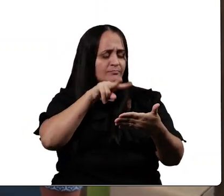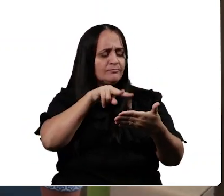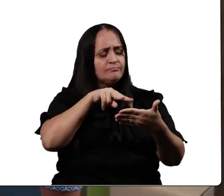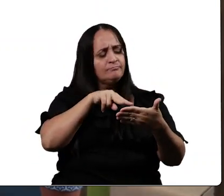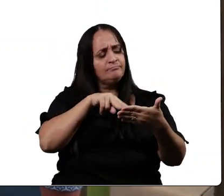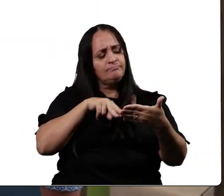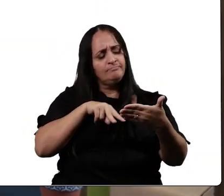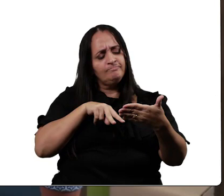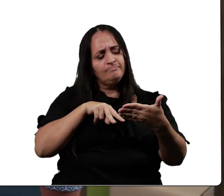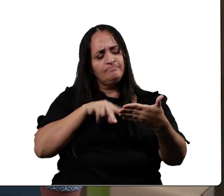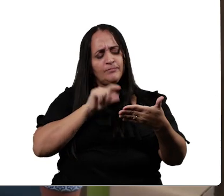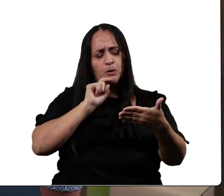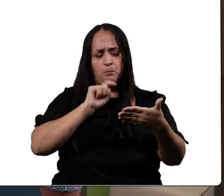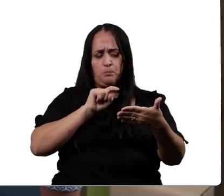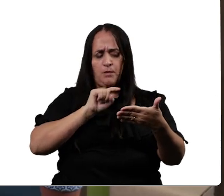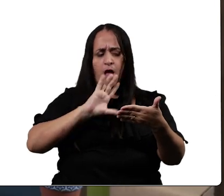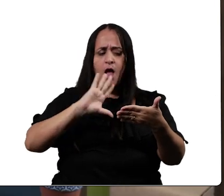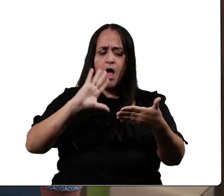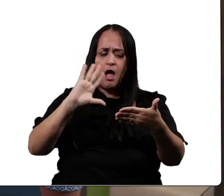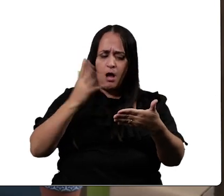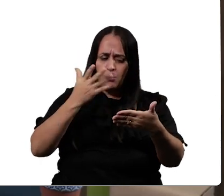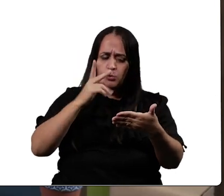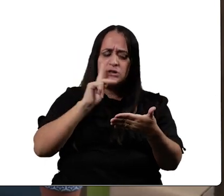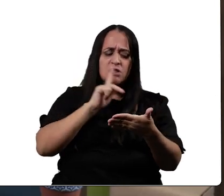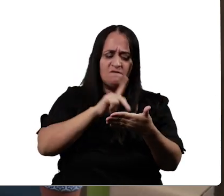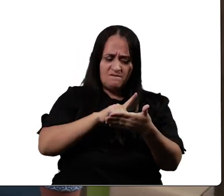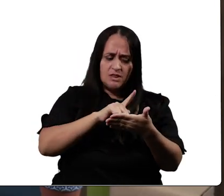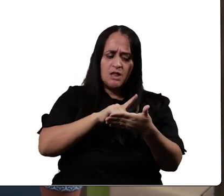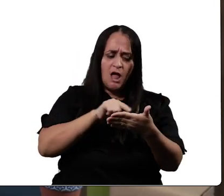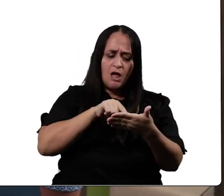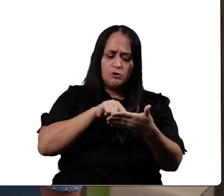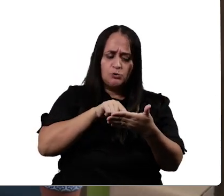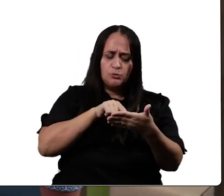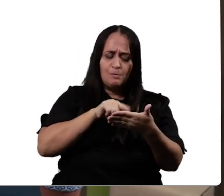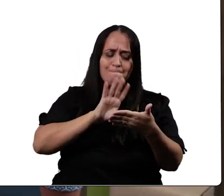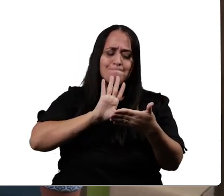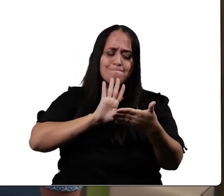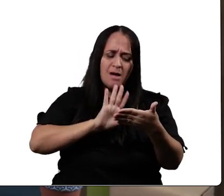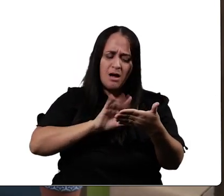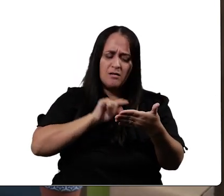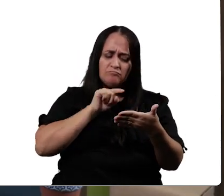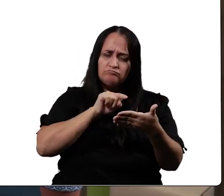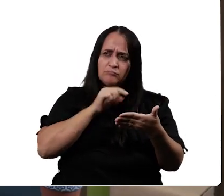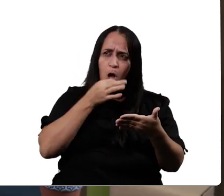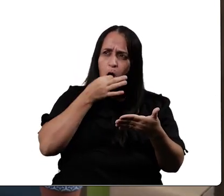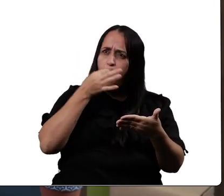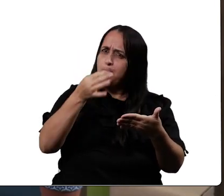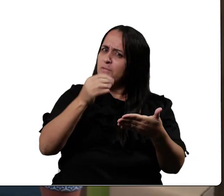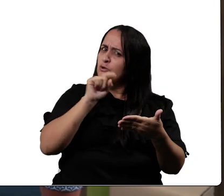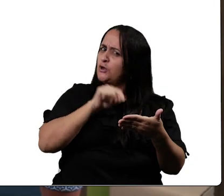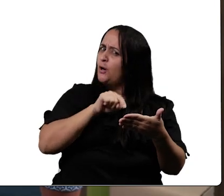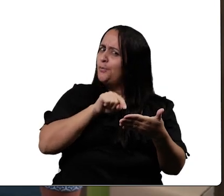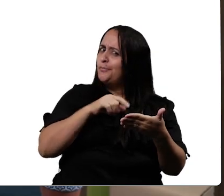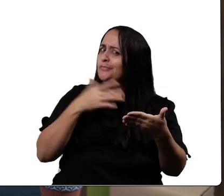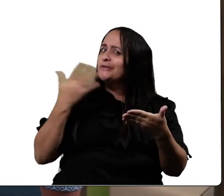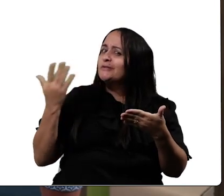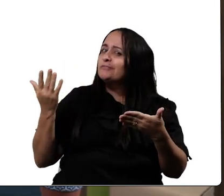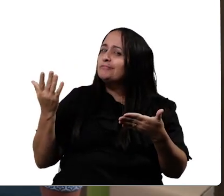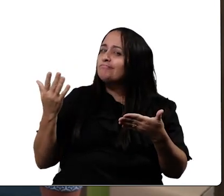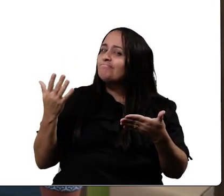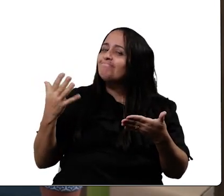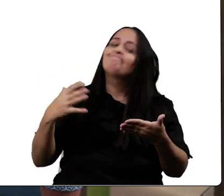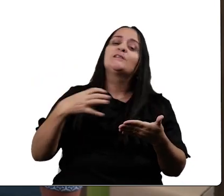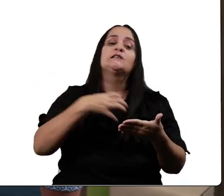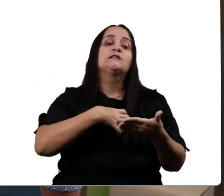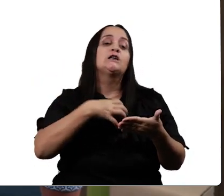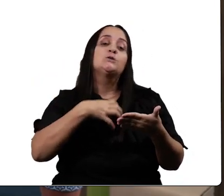diferença do que é o fato, ou seja, daquilo que aconteceu, ou o